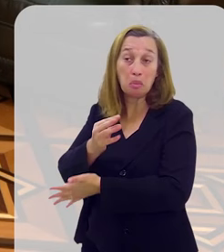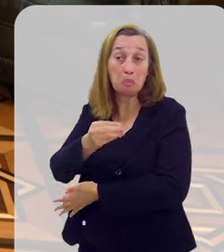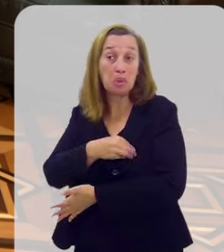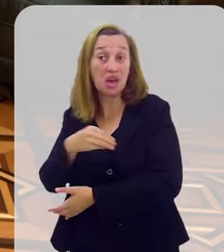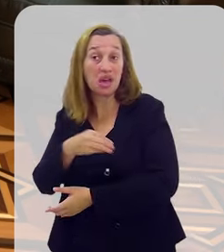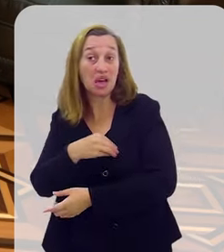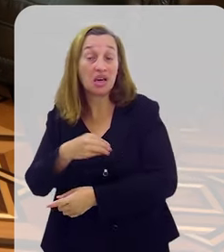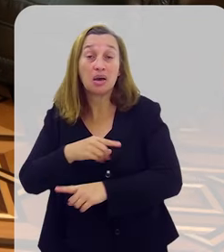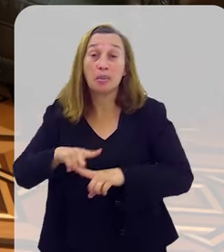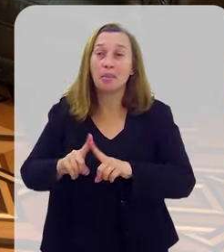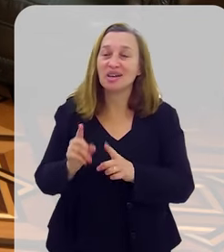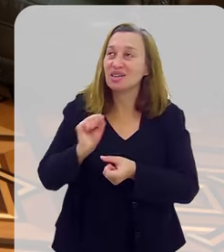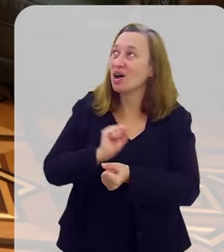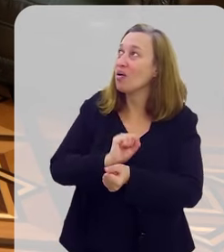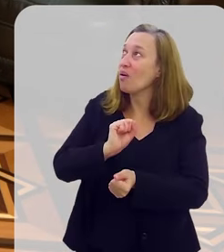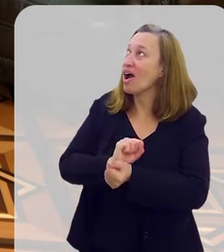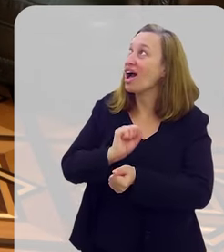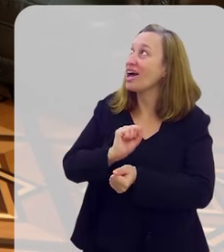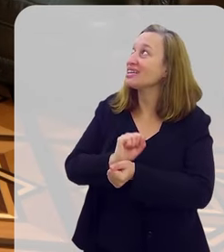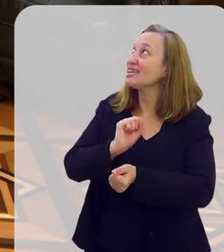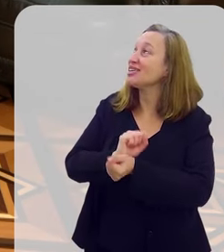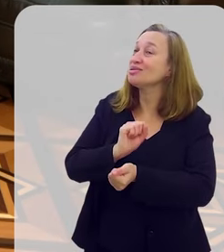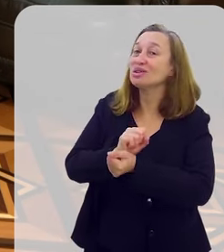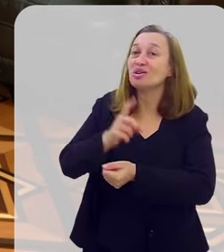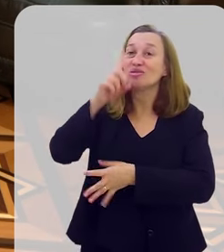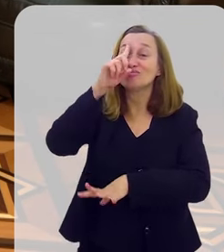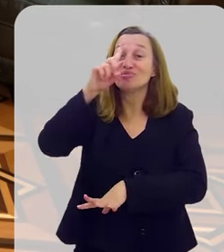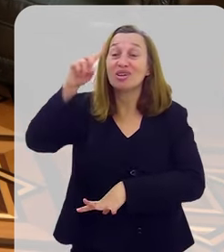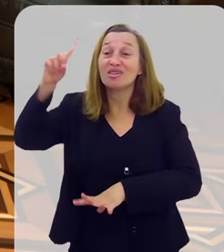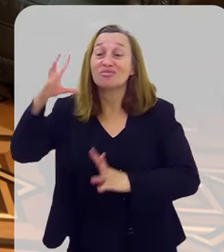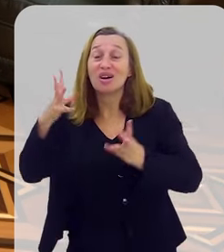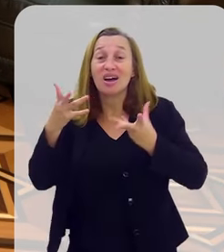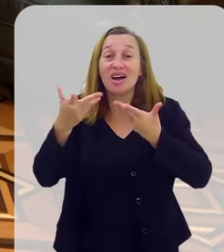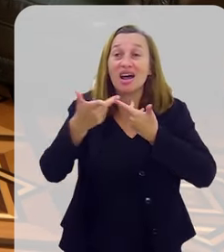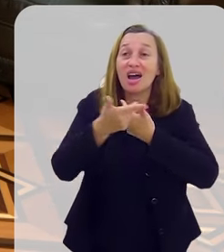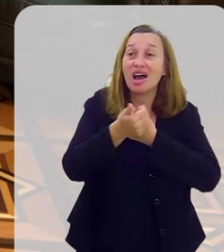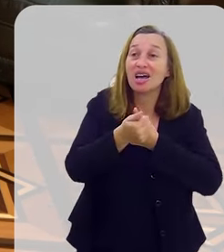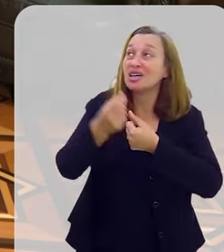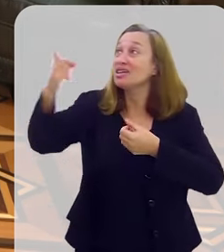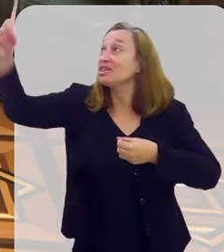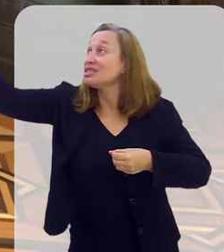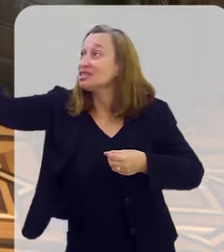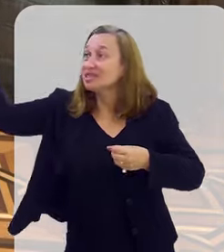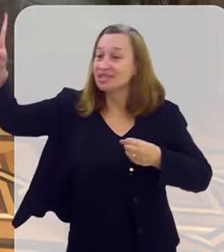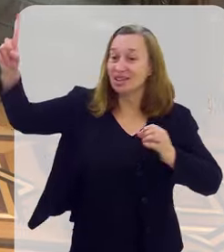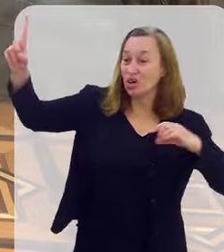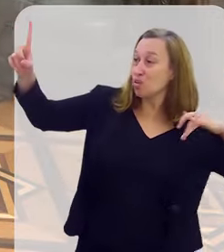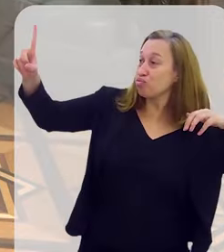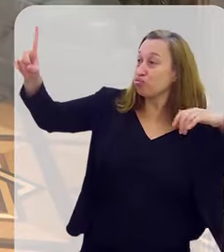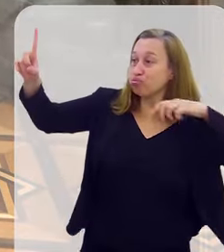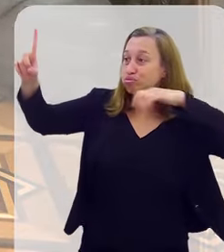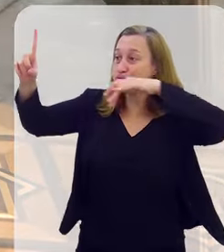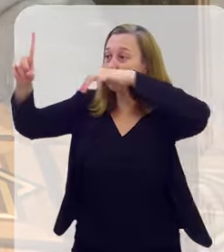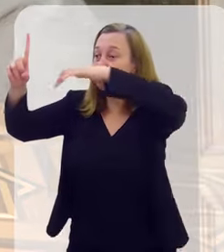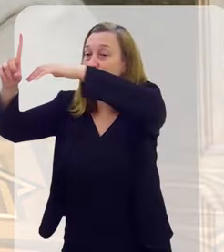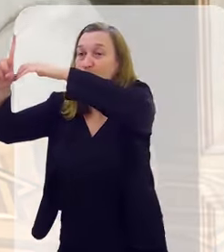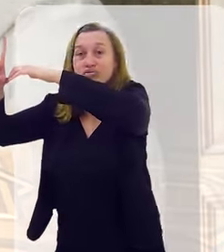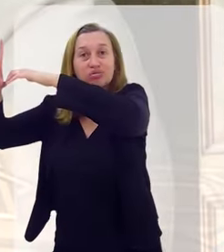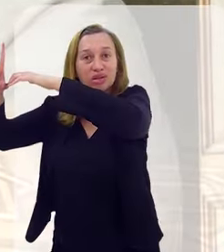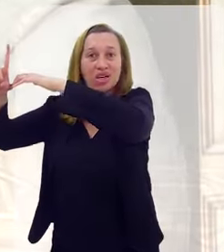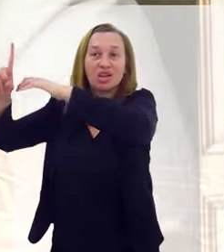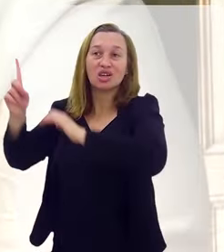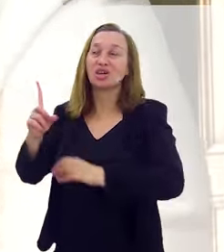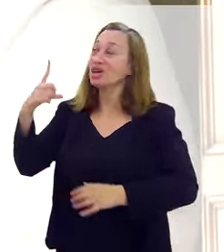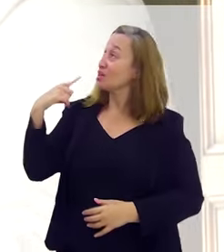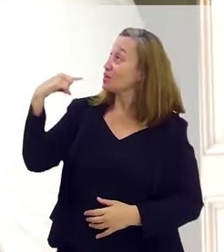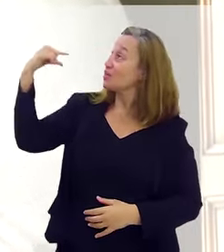depender. O Deus da providência dos seus. Por ti sou eleito, chamado